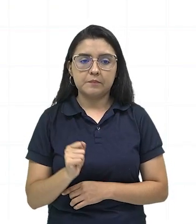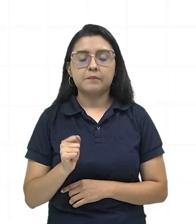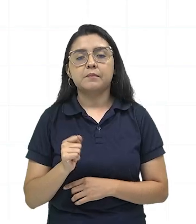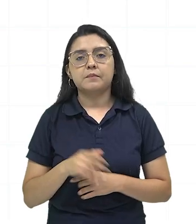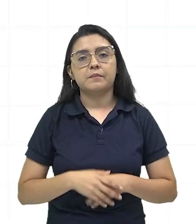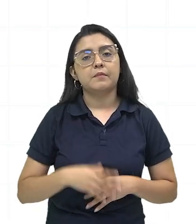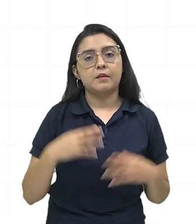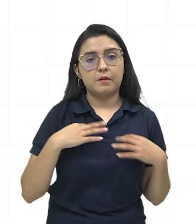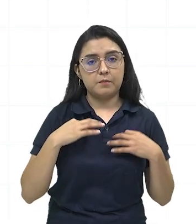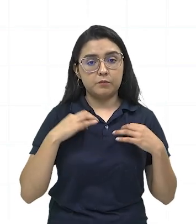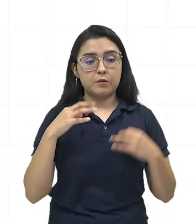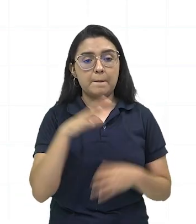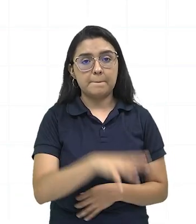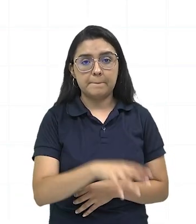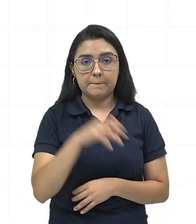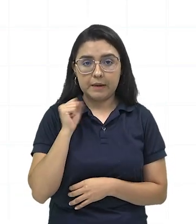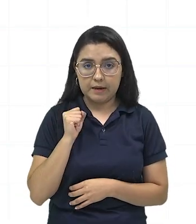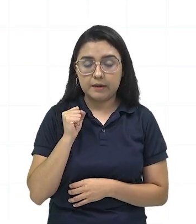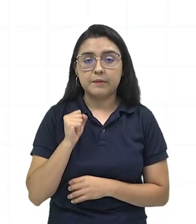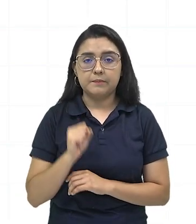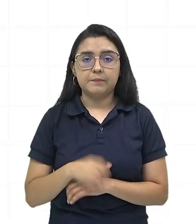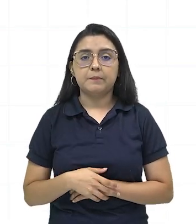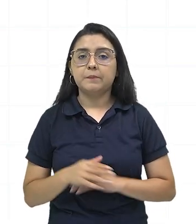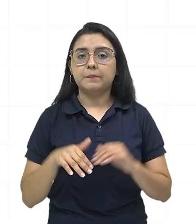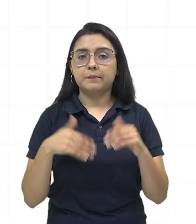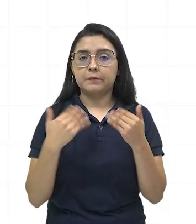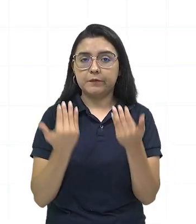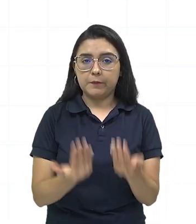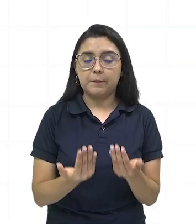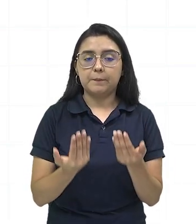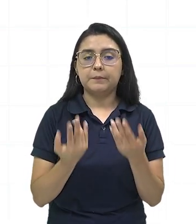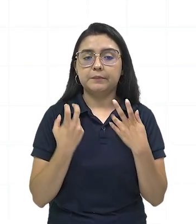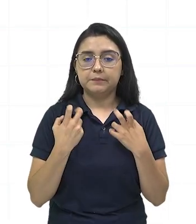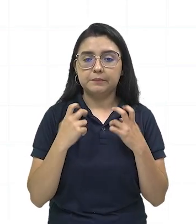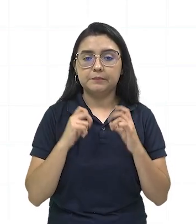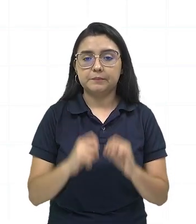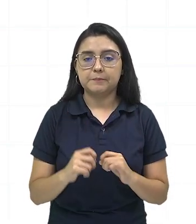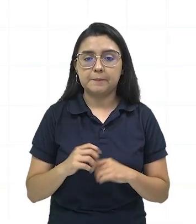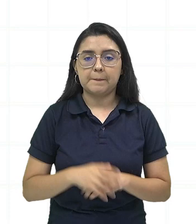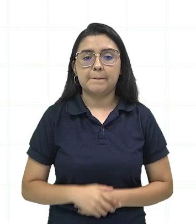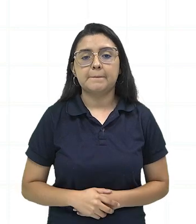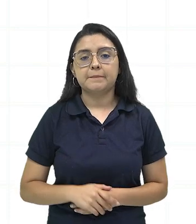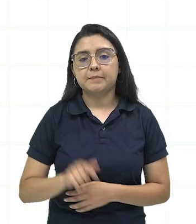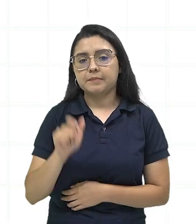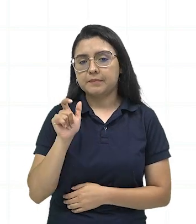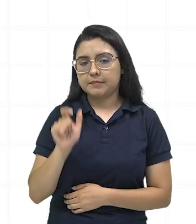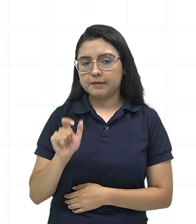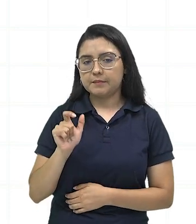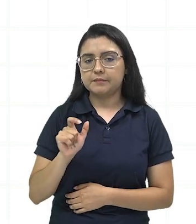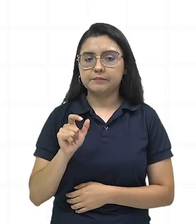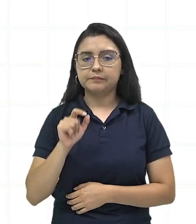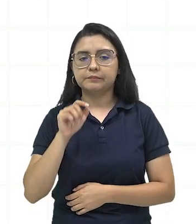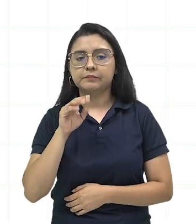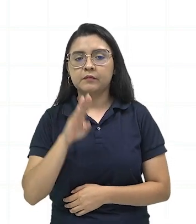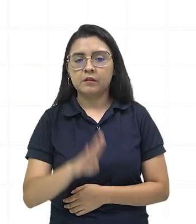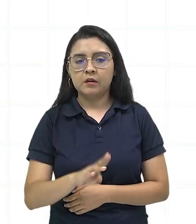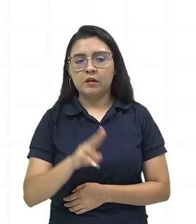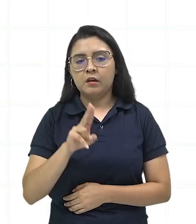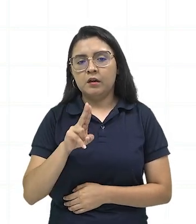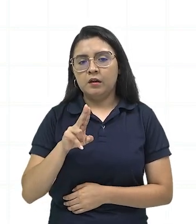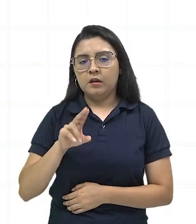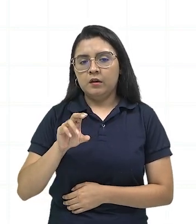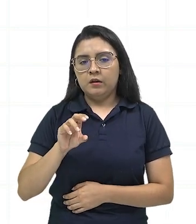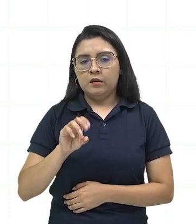você deixou jogada no chão. Vejam agora que, além da palavra blusa, tem um quezinho